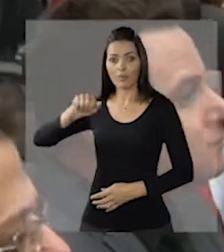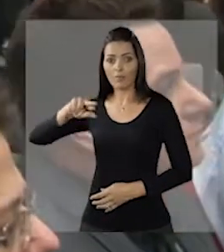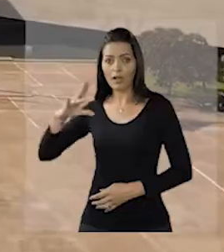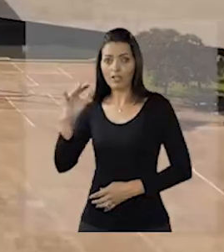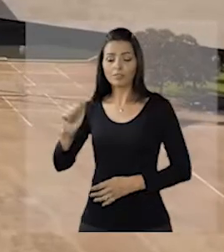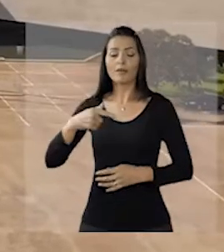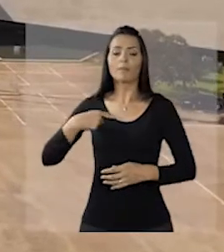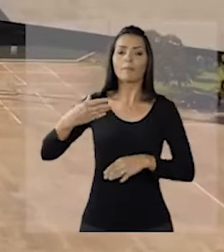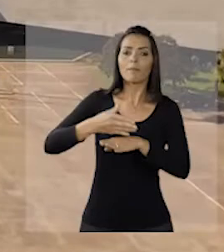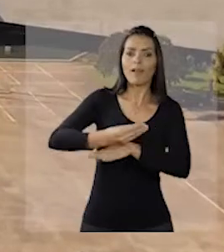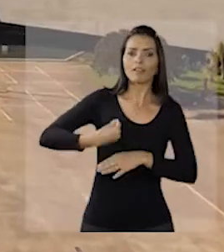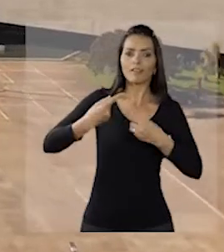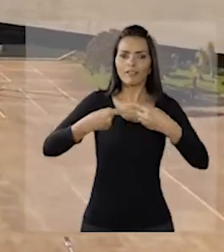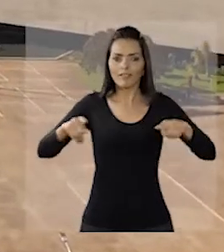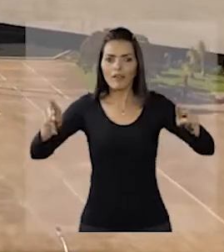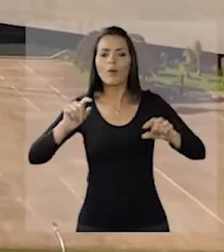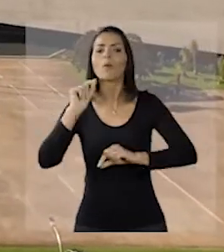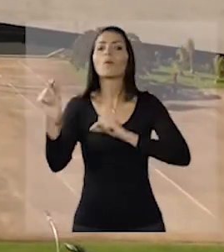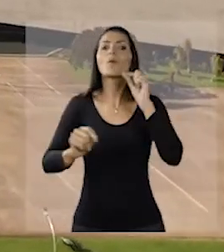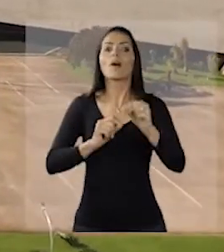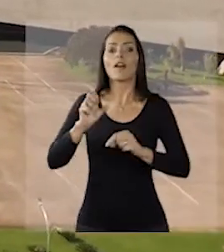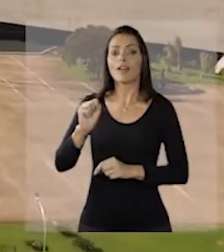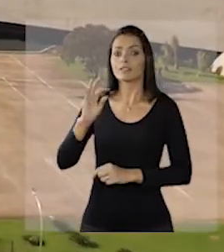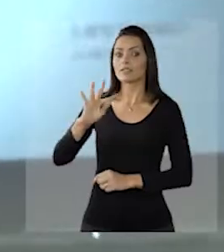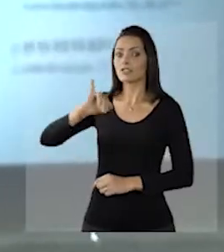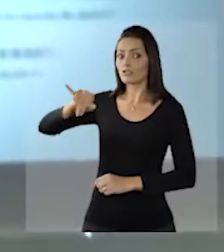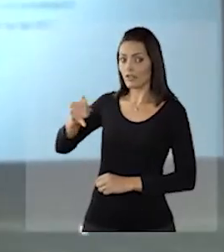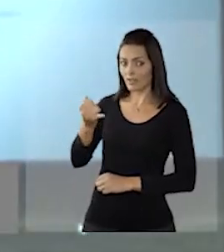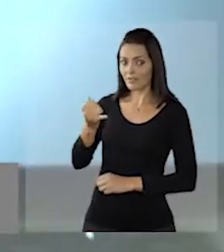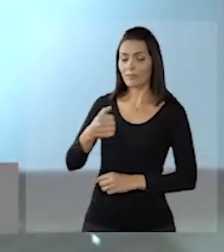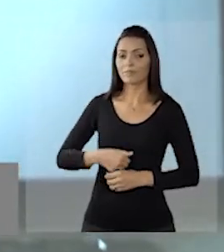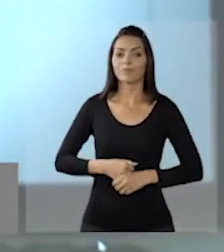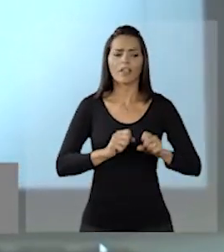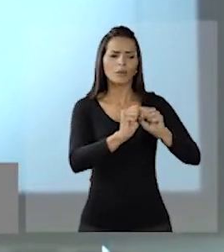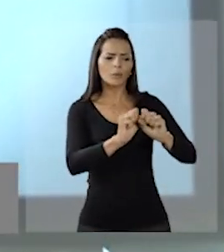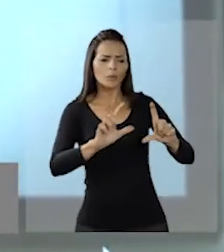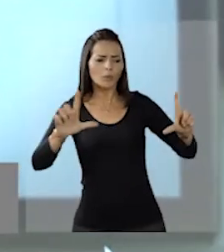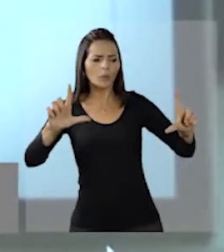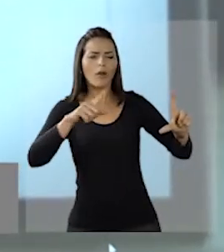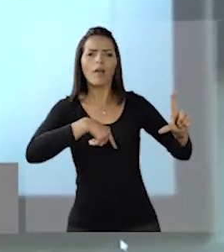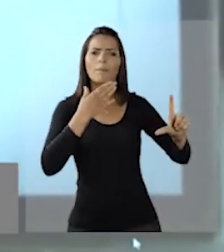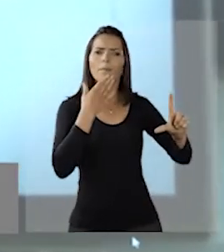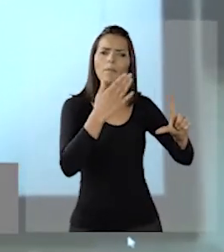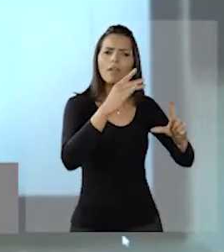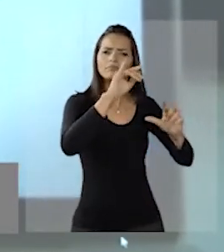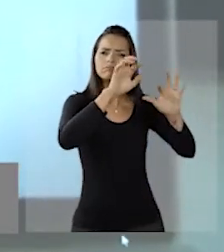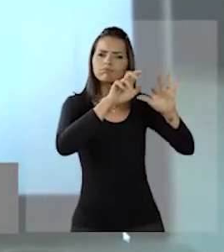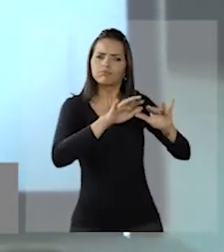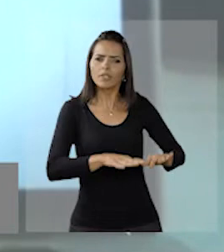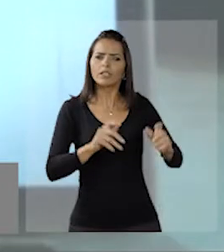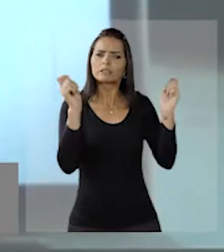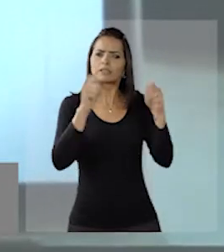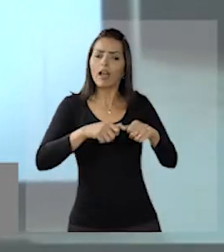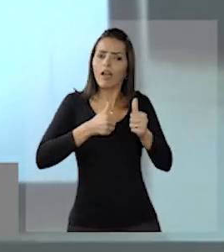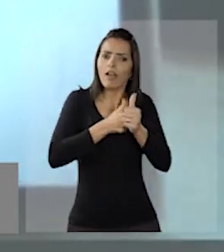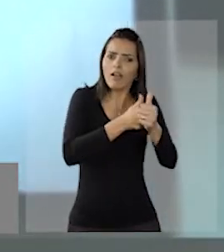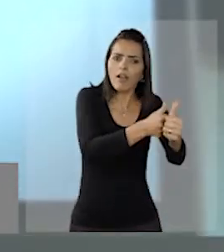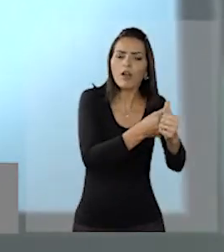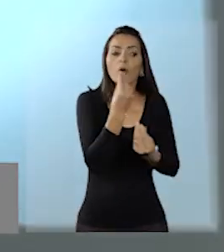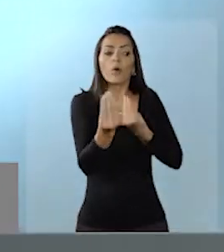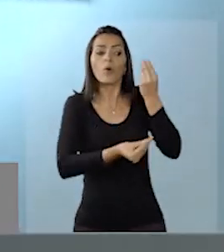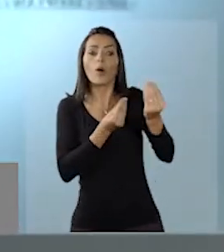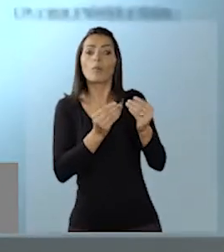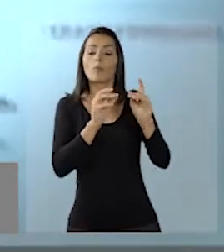Processo Eletrônico no Superior Tribunal de Justiça, o STJ. O novo sistema de peticionamento permite o acompanhamento e a gestão